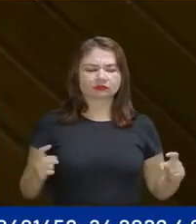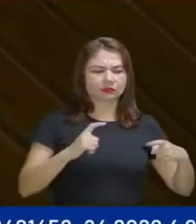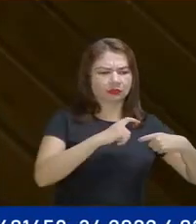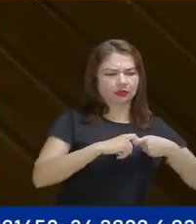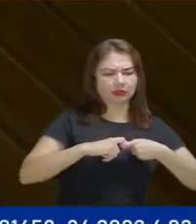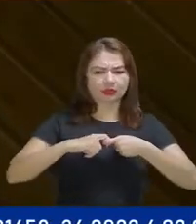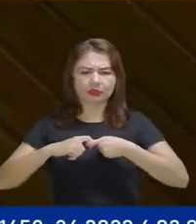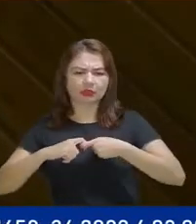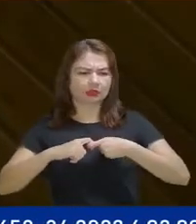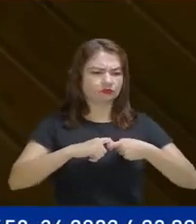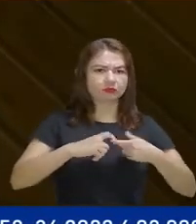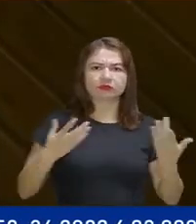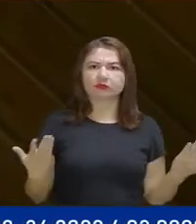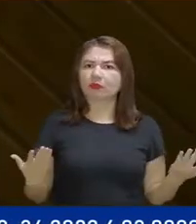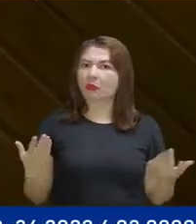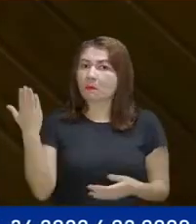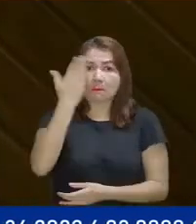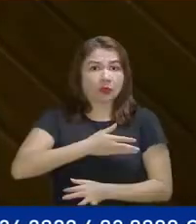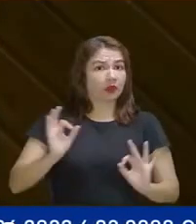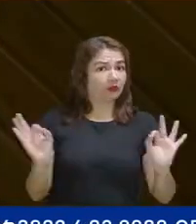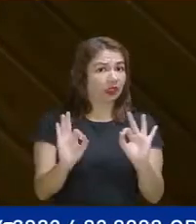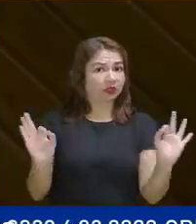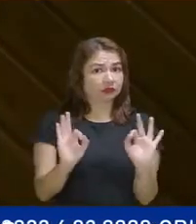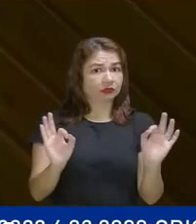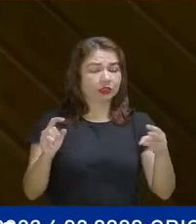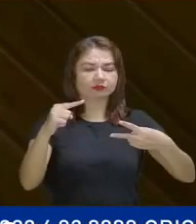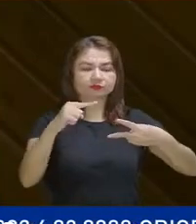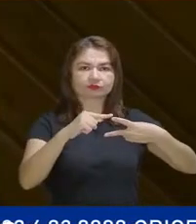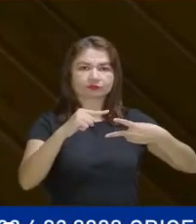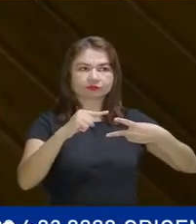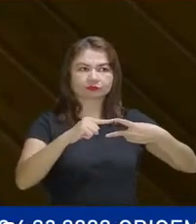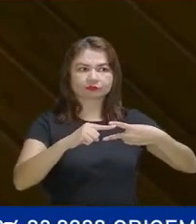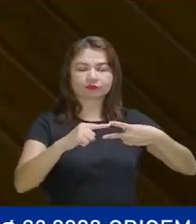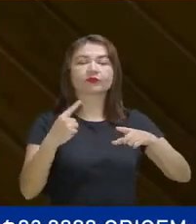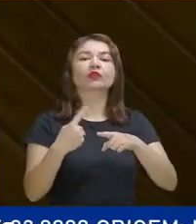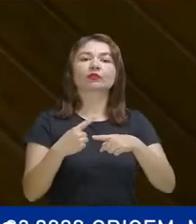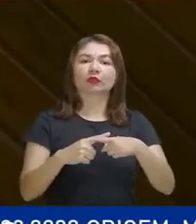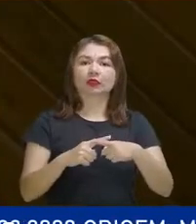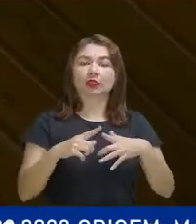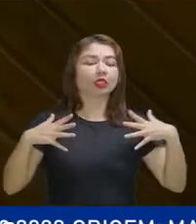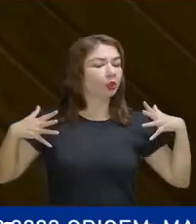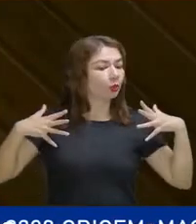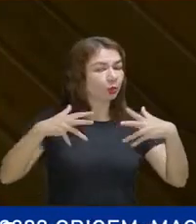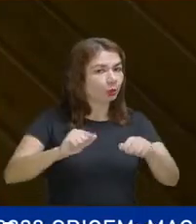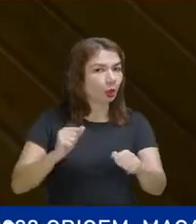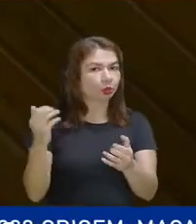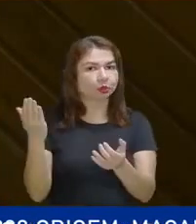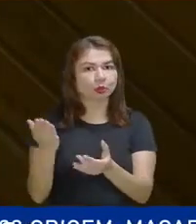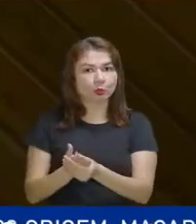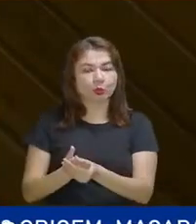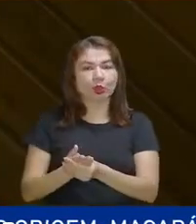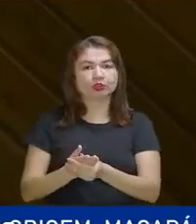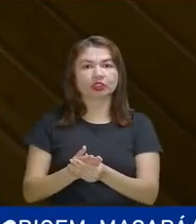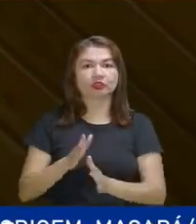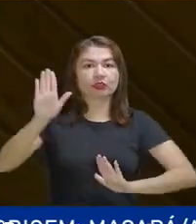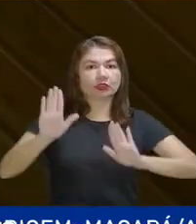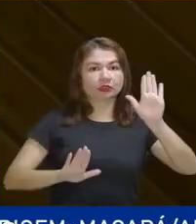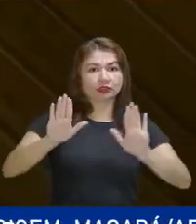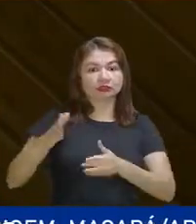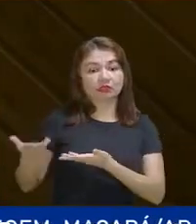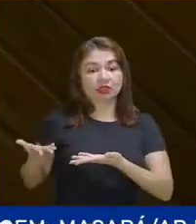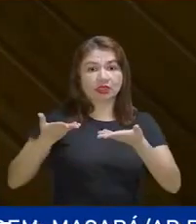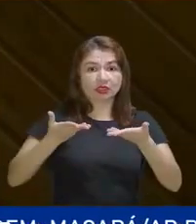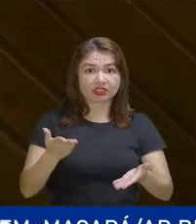Isso não foi provado, Excelência, por dois motivos. Não foi provado, primeiro, porque todos os processos licitatórios trazidos aqui